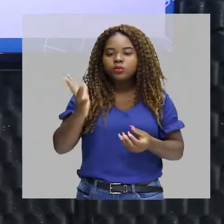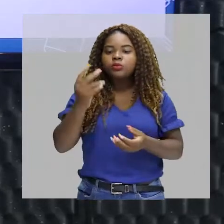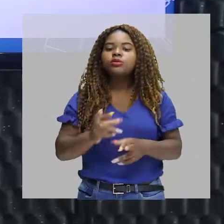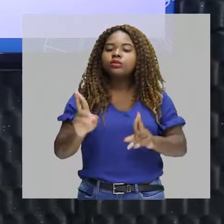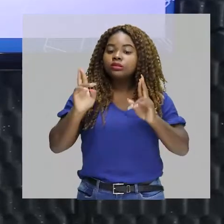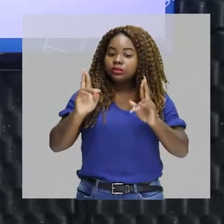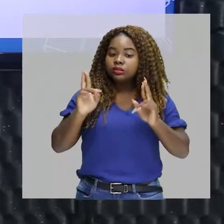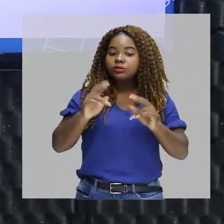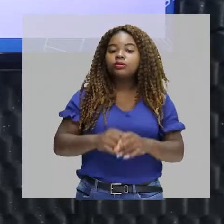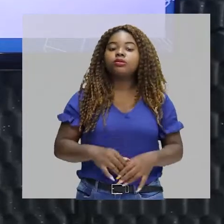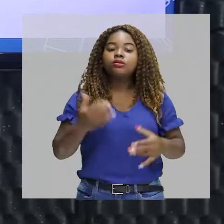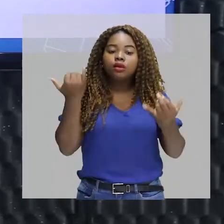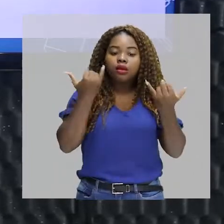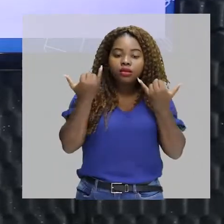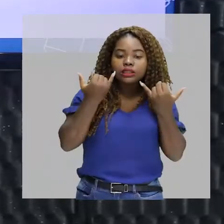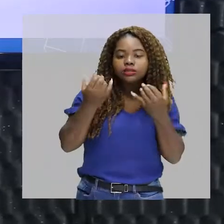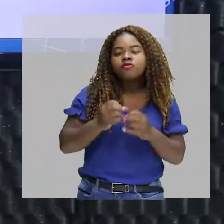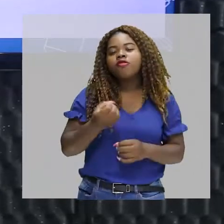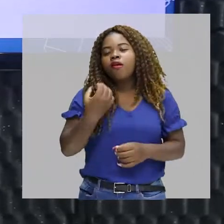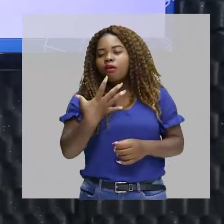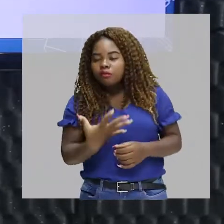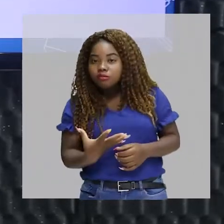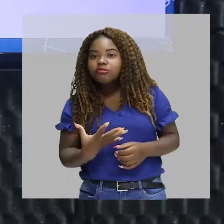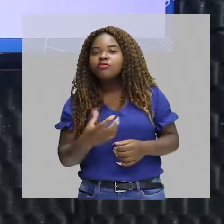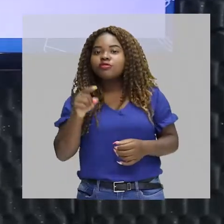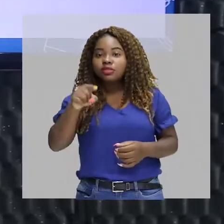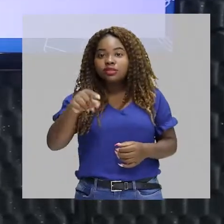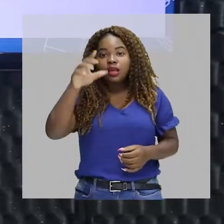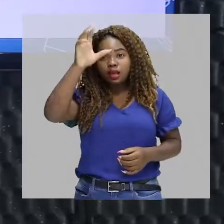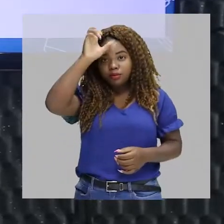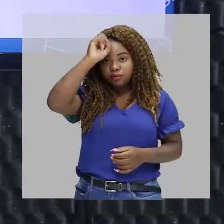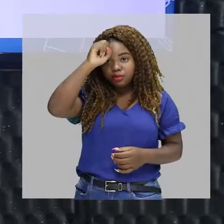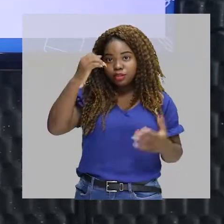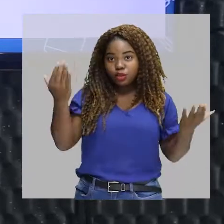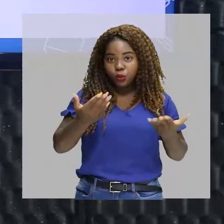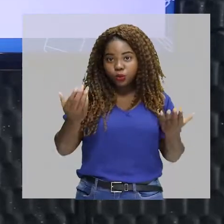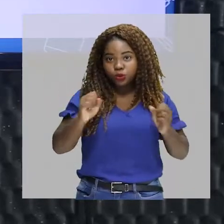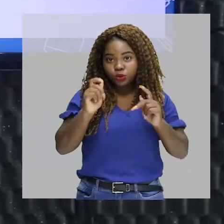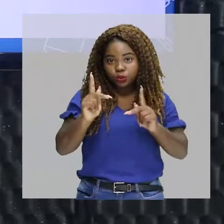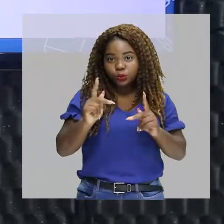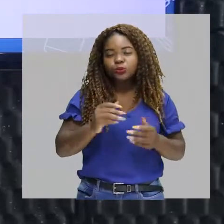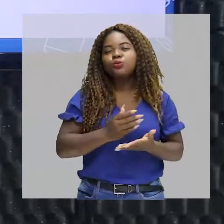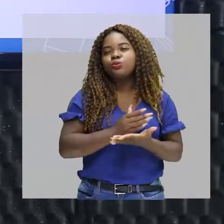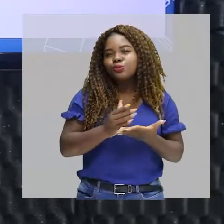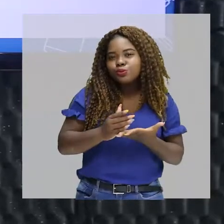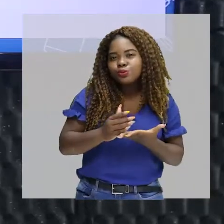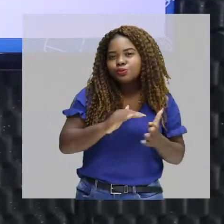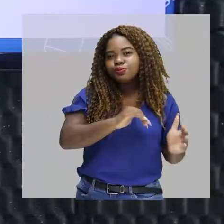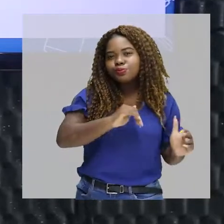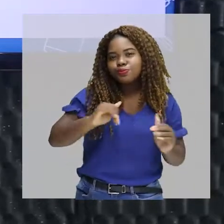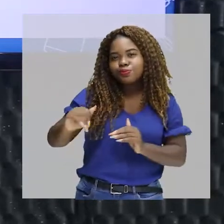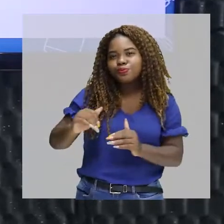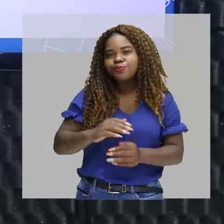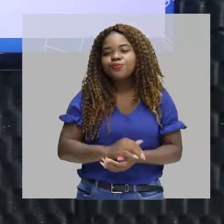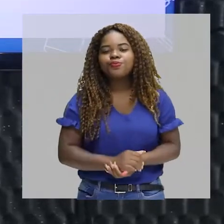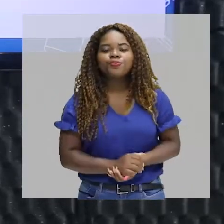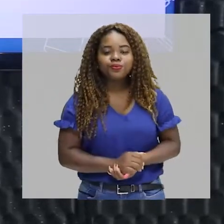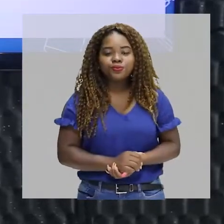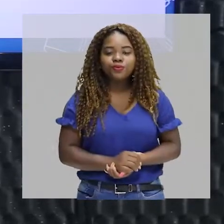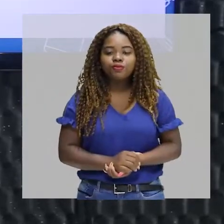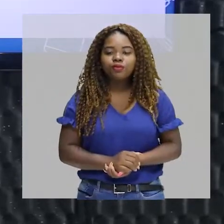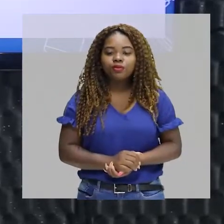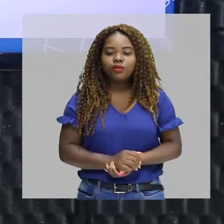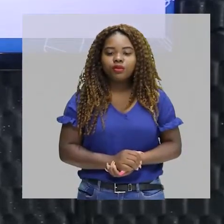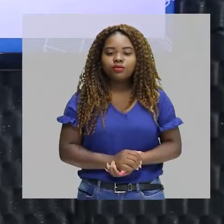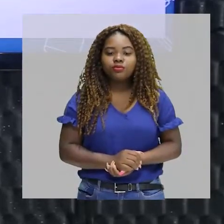essas informações fiquem bem legal na sua mente. Show de bola? Vamos começar? Bom, antes, vamos